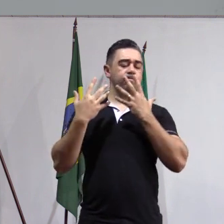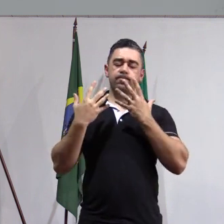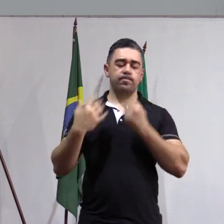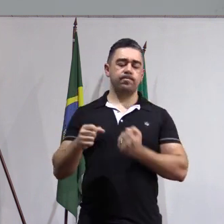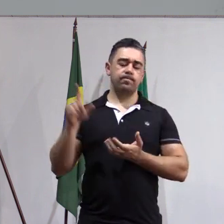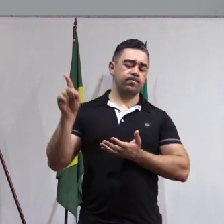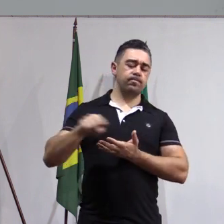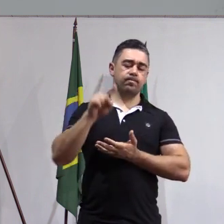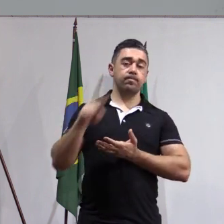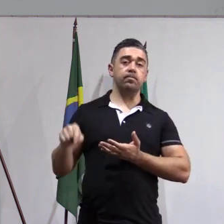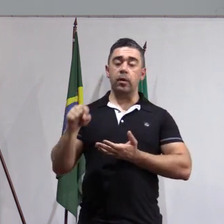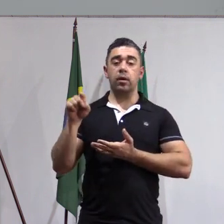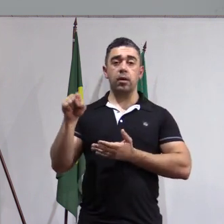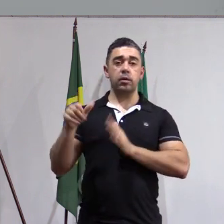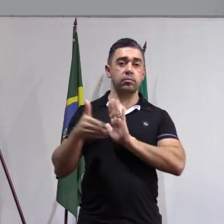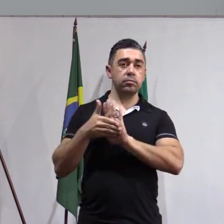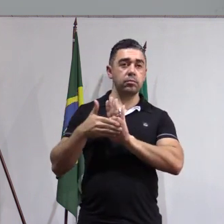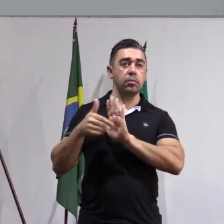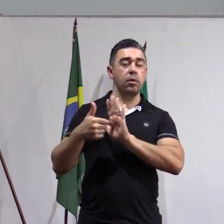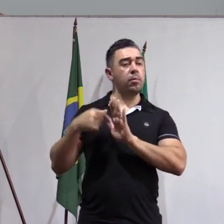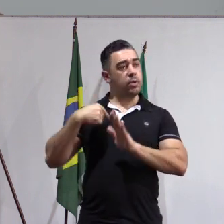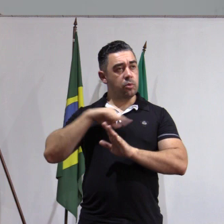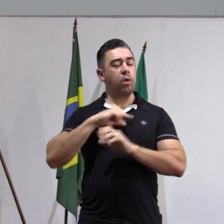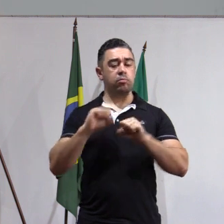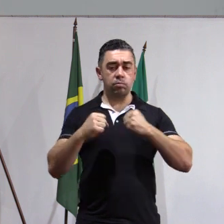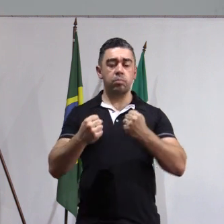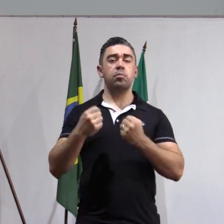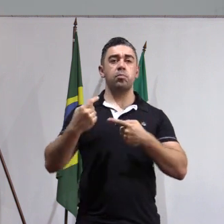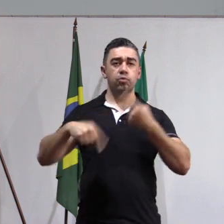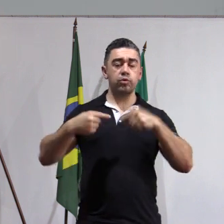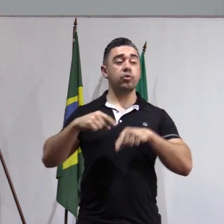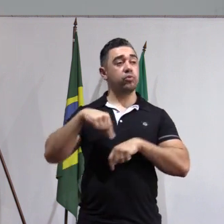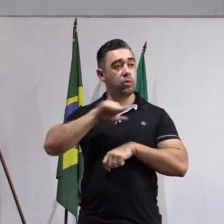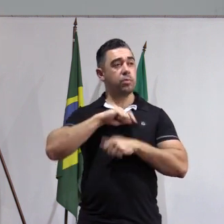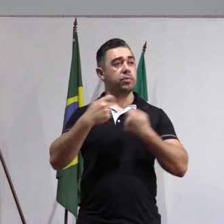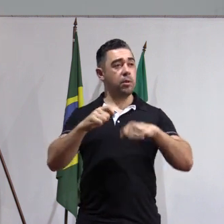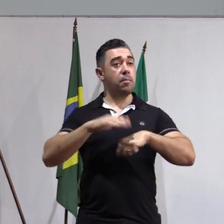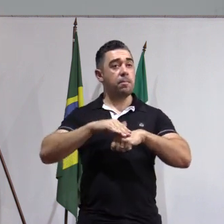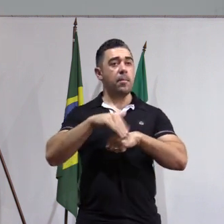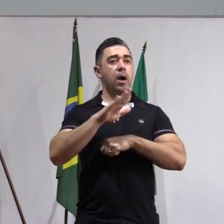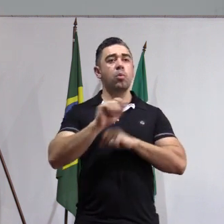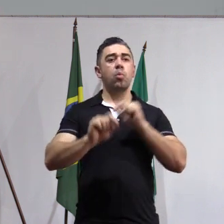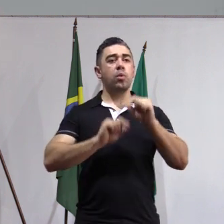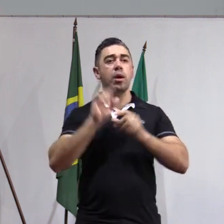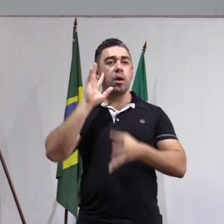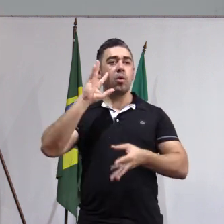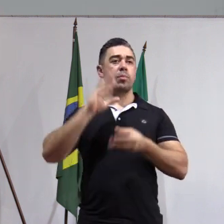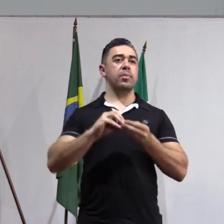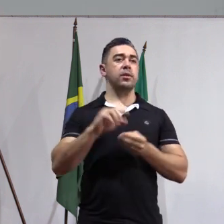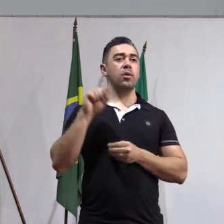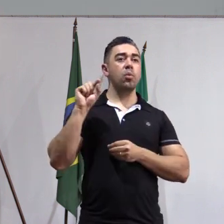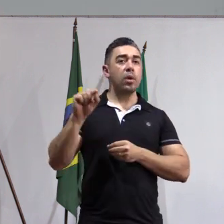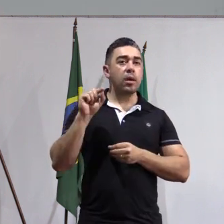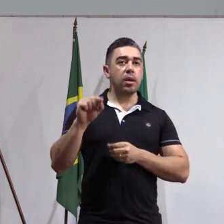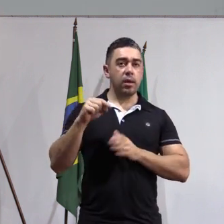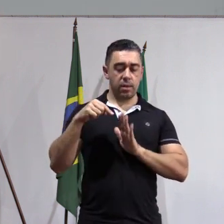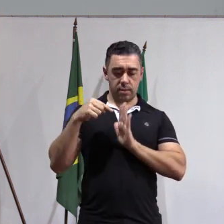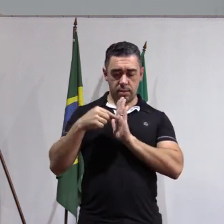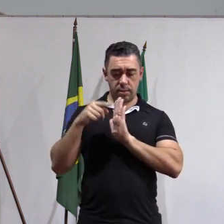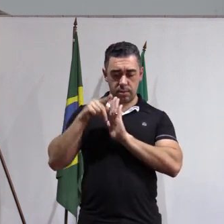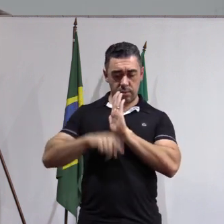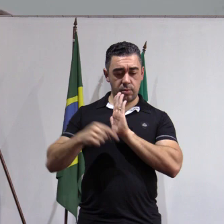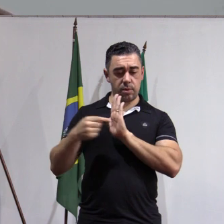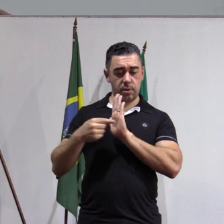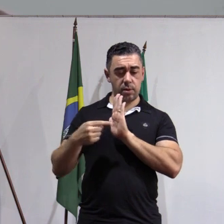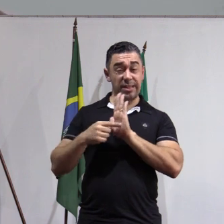completamente esse documento. Mas, como ato político, nós temos que fazer mais do que isso. Nós temos que compreender esse documento para